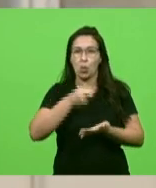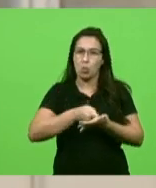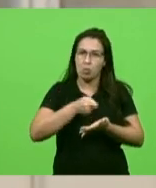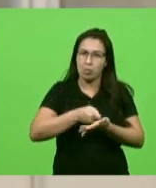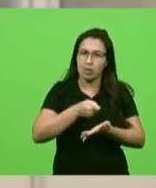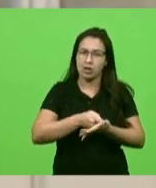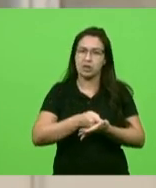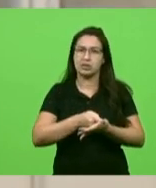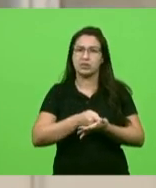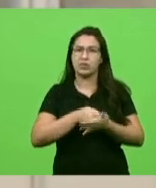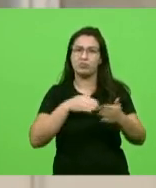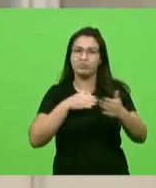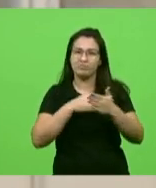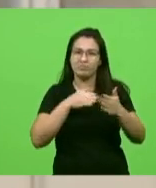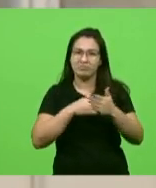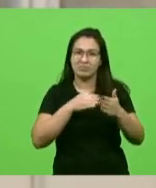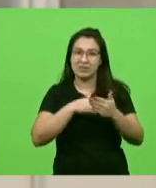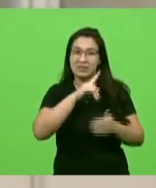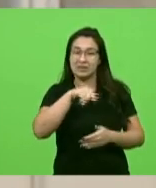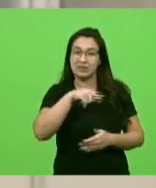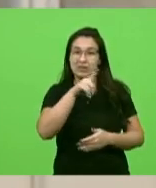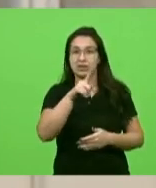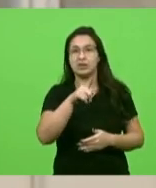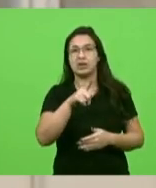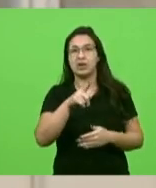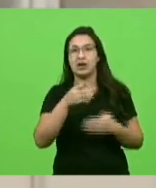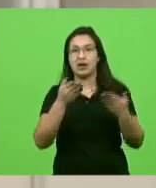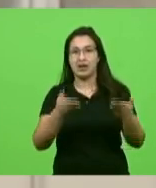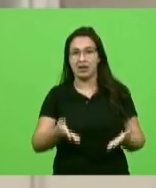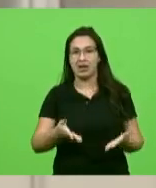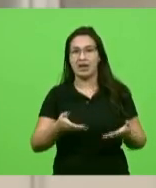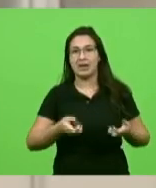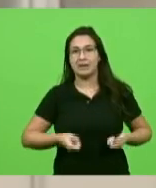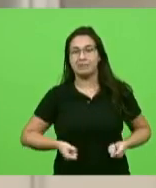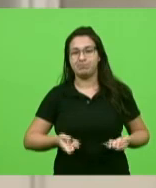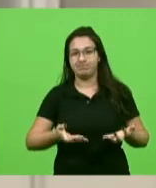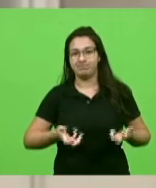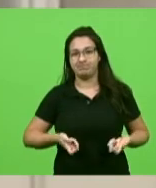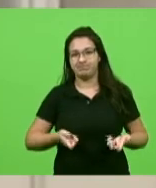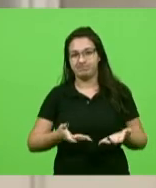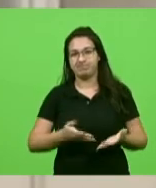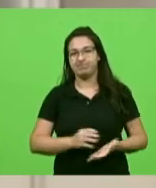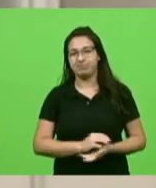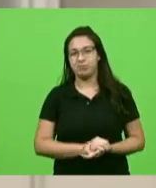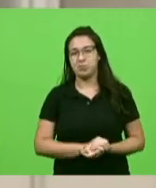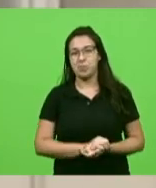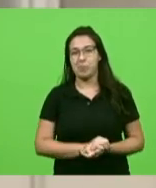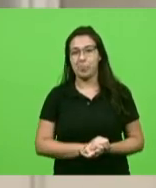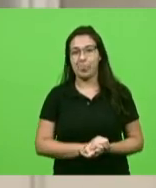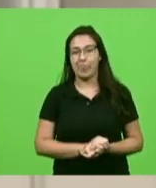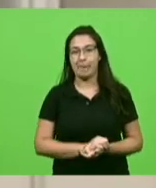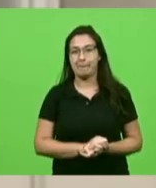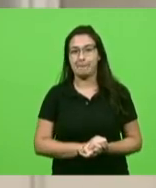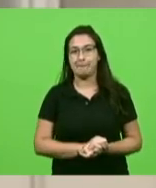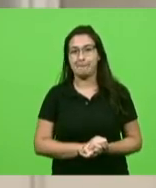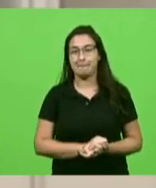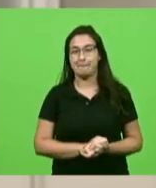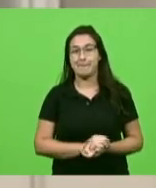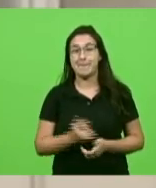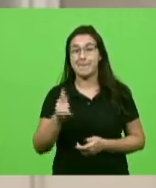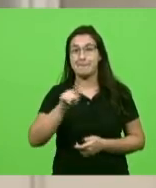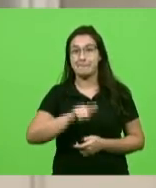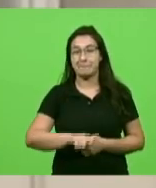impedir a concretização do resultado danoso para os cofres públicos administração estadual o e